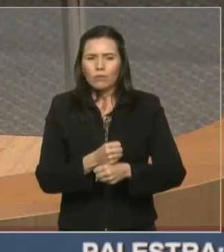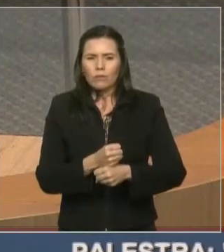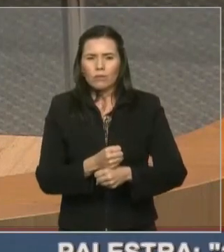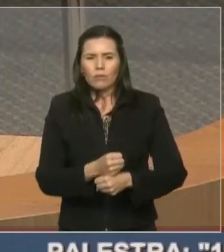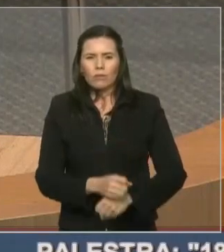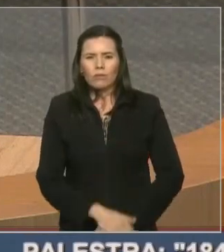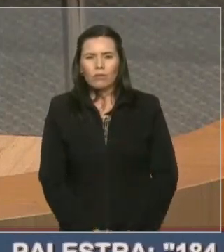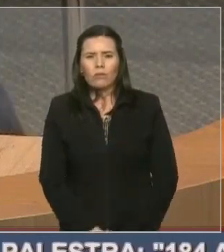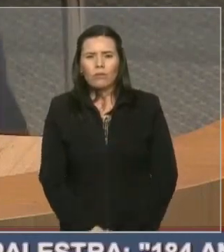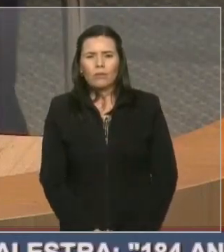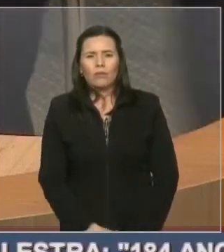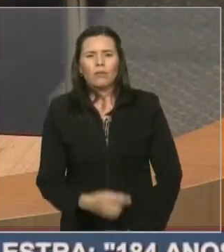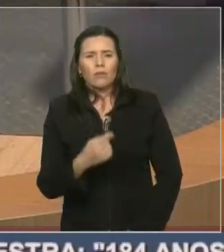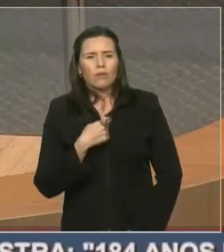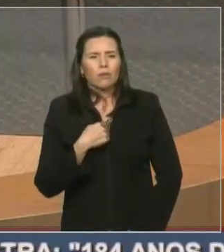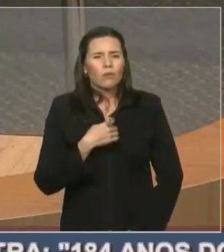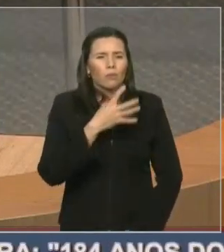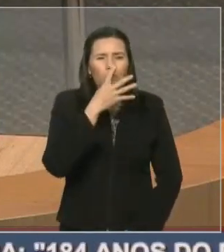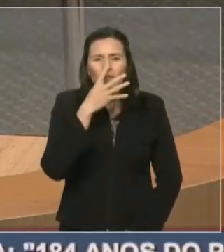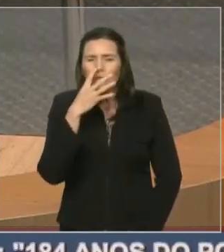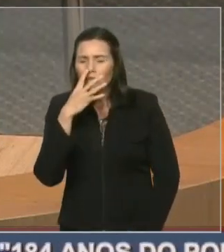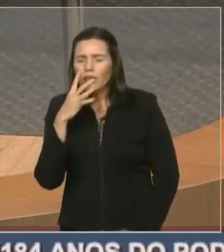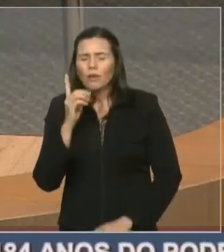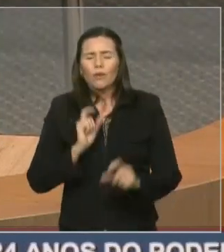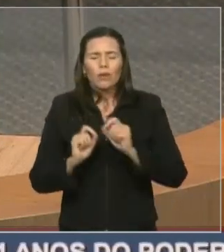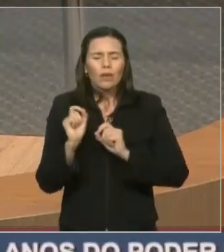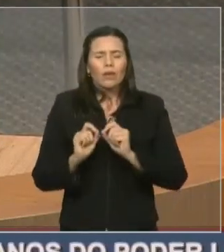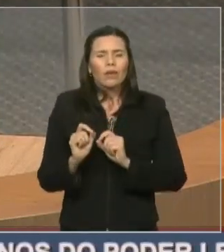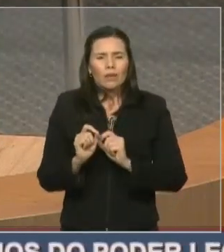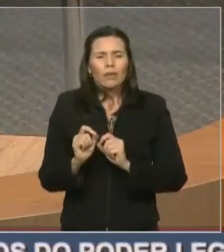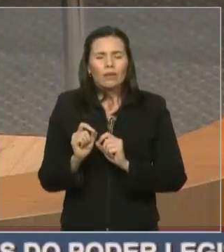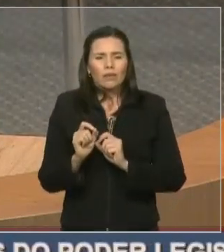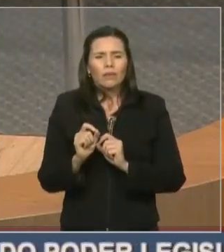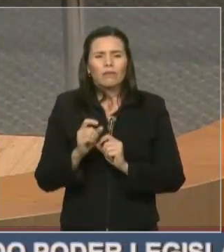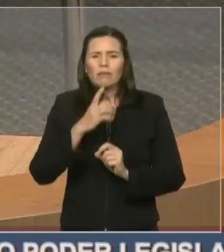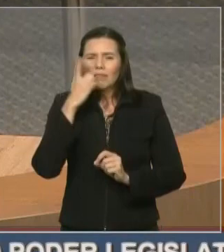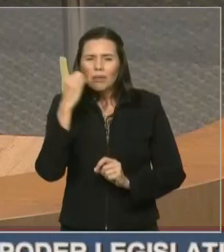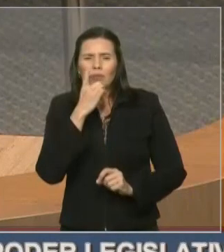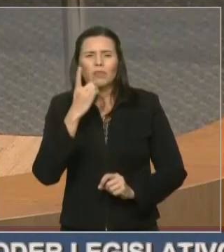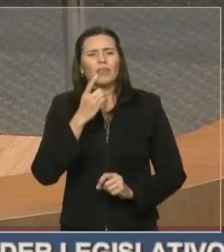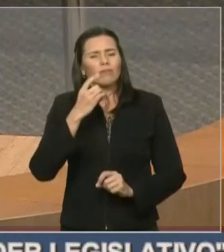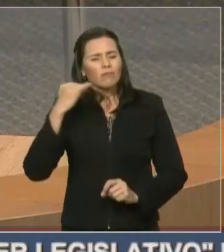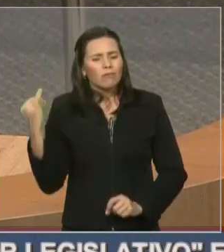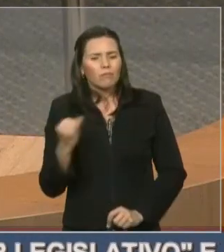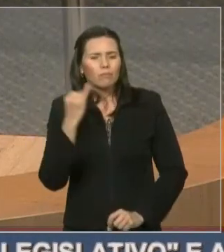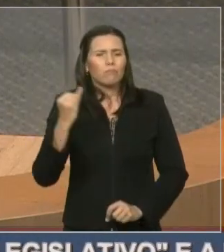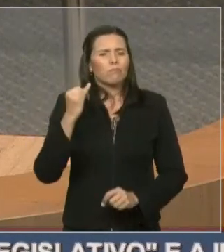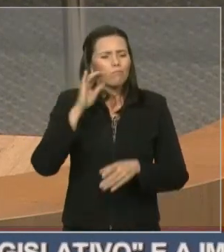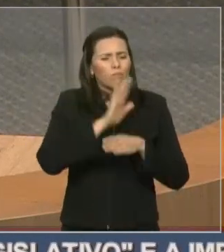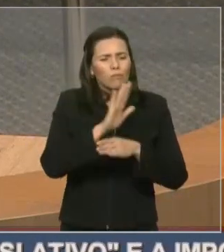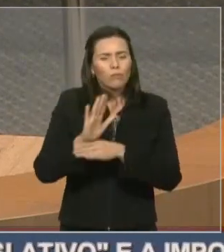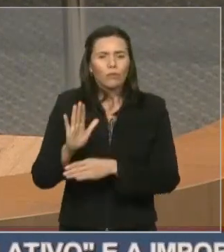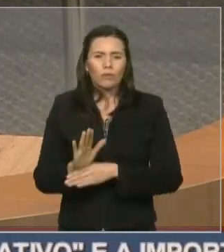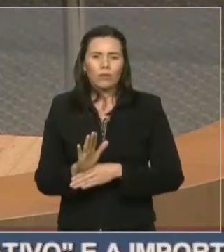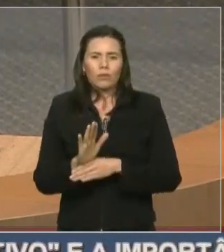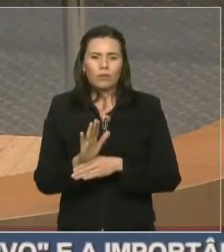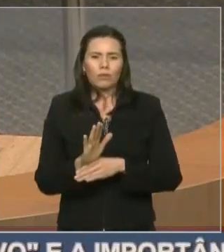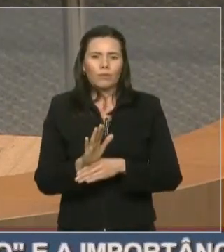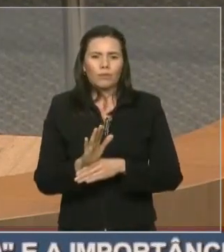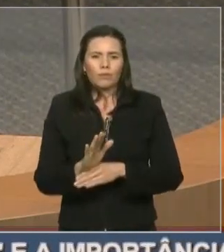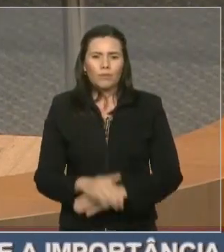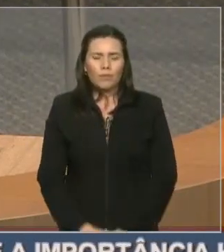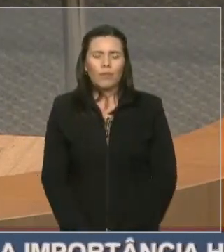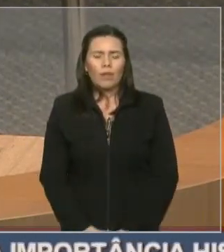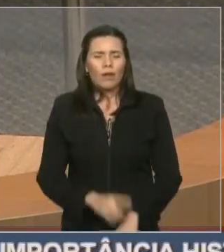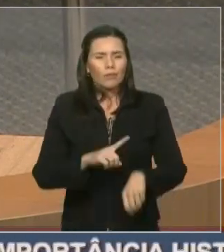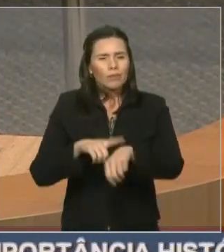gestos marcantes, grandes acontecimentos da Assembleia. Já na República é que começa a ter os